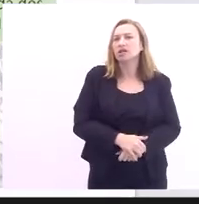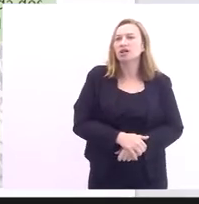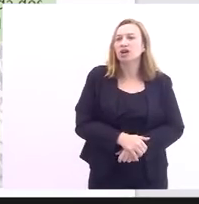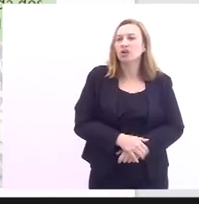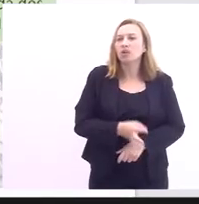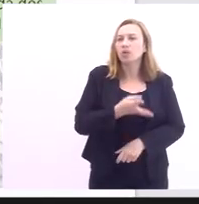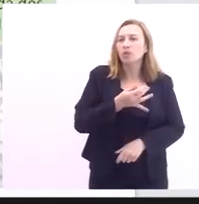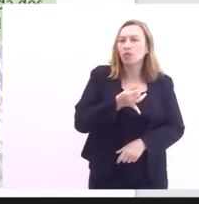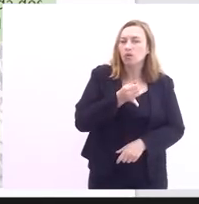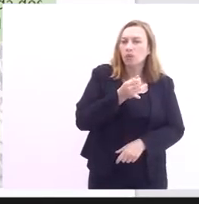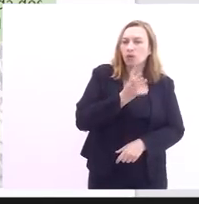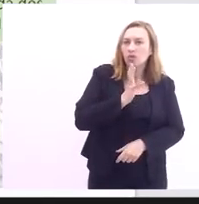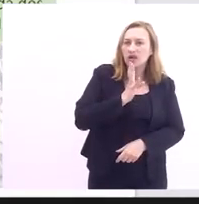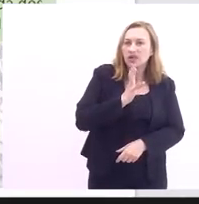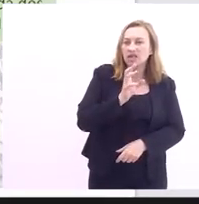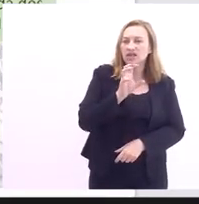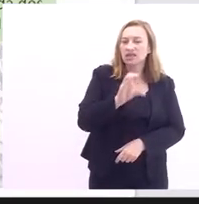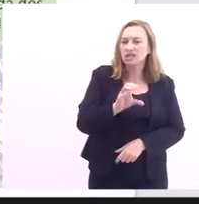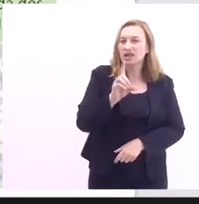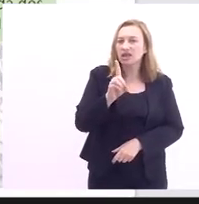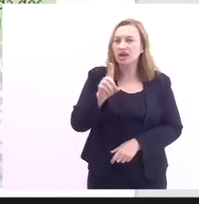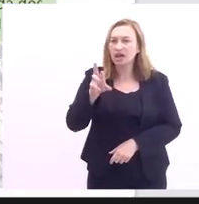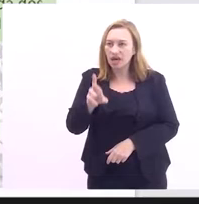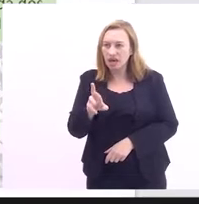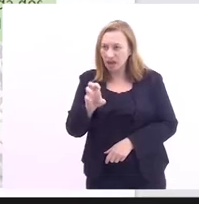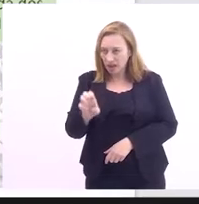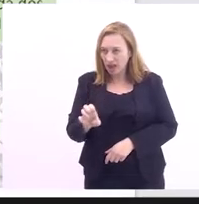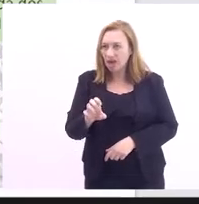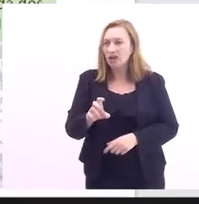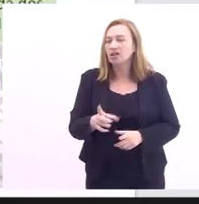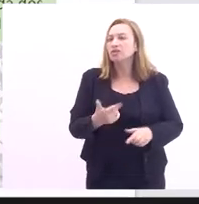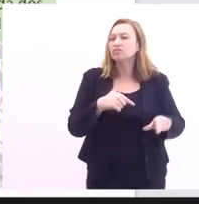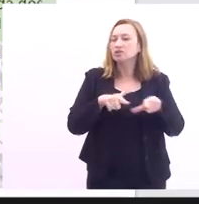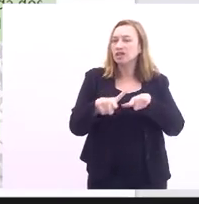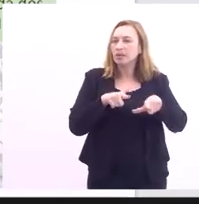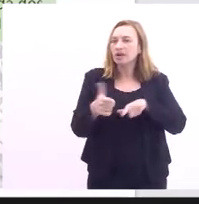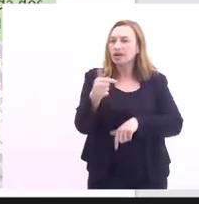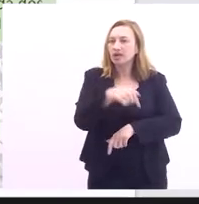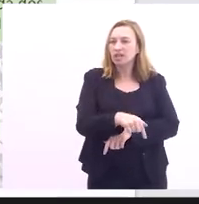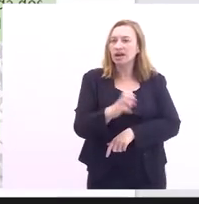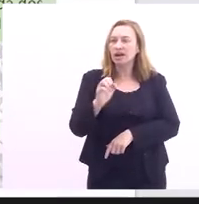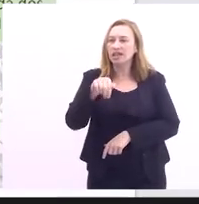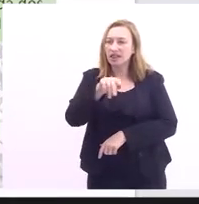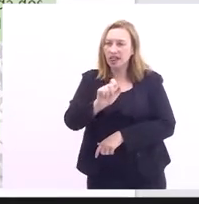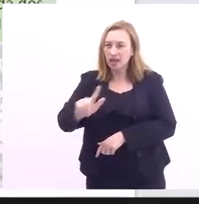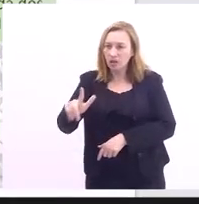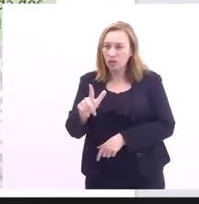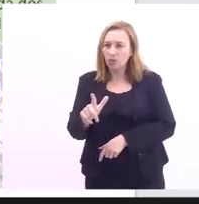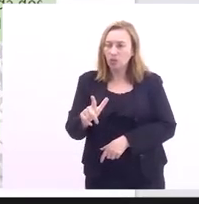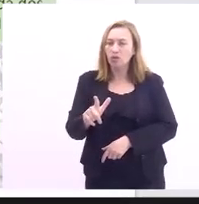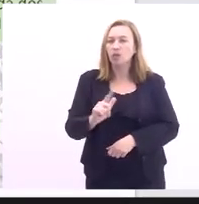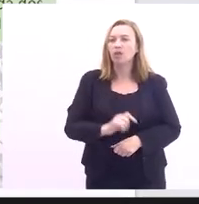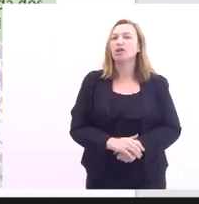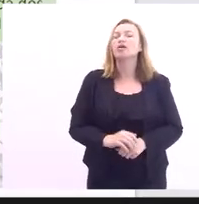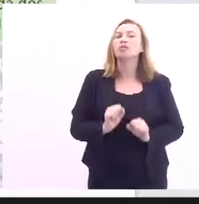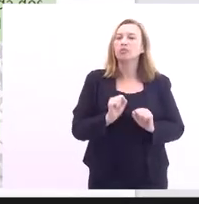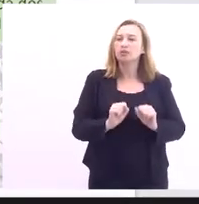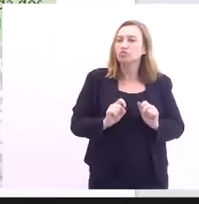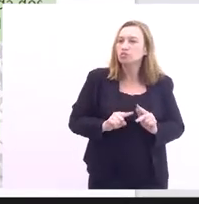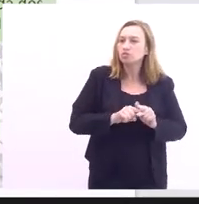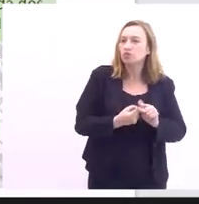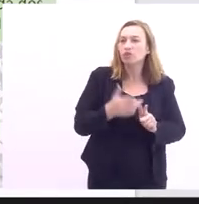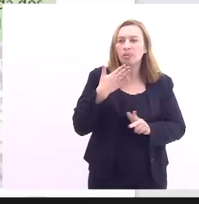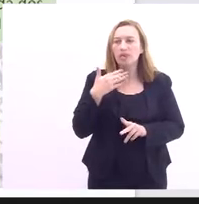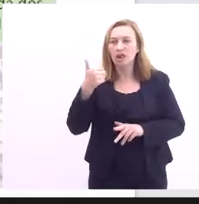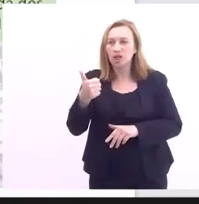passou recentemente por um trabalho grande da OCDE aqui dentro da ANEEL para a gente poder ajustar e fazer da